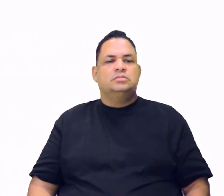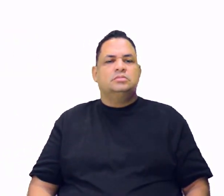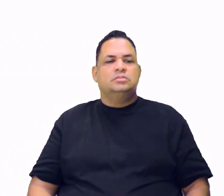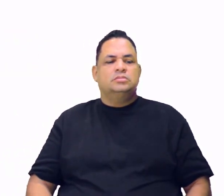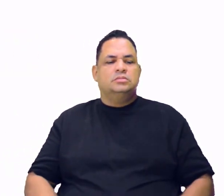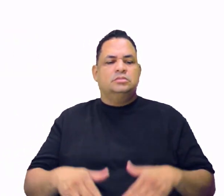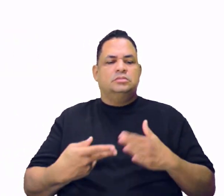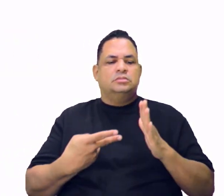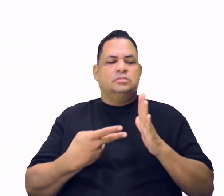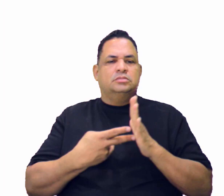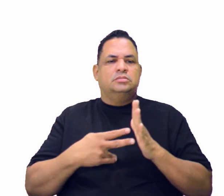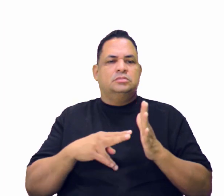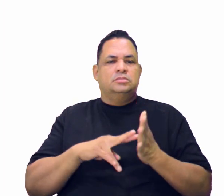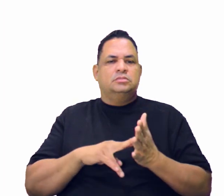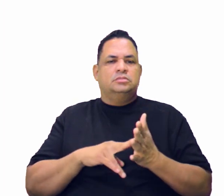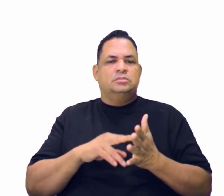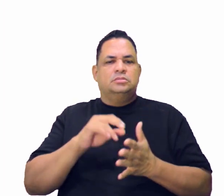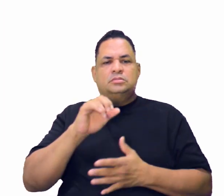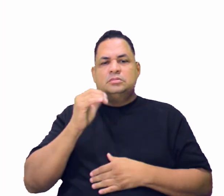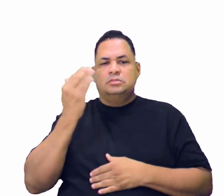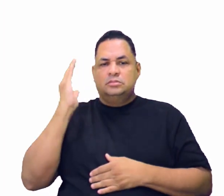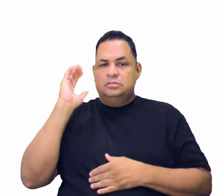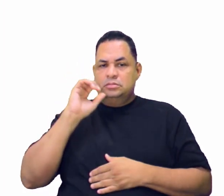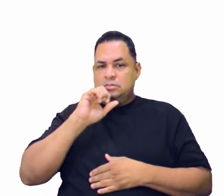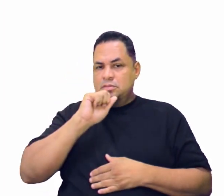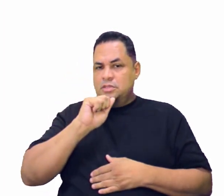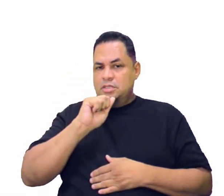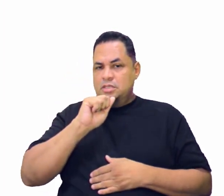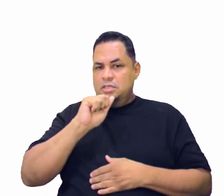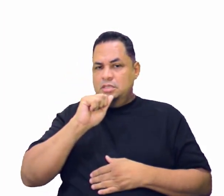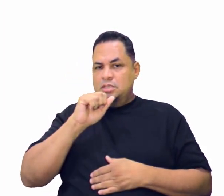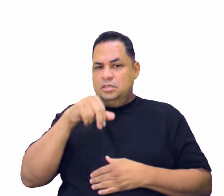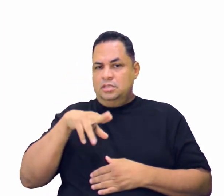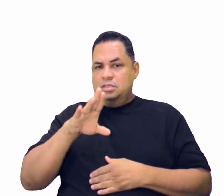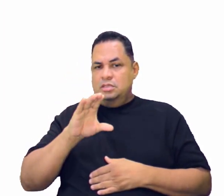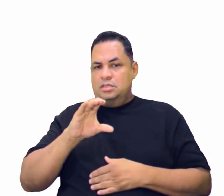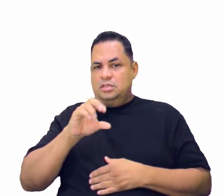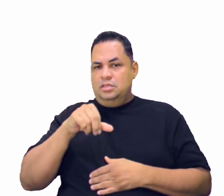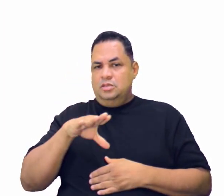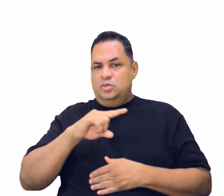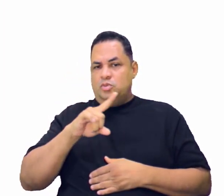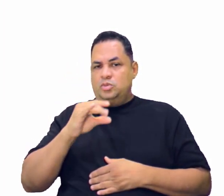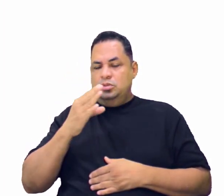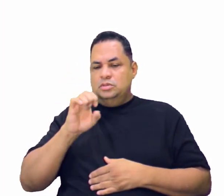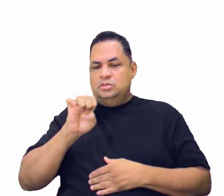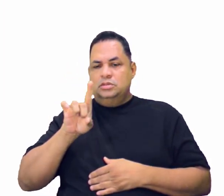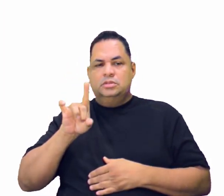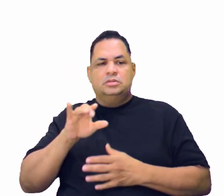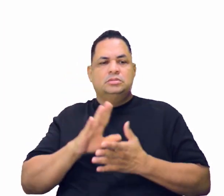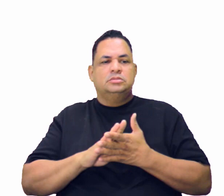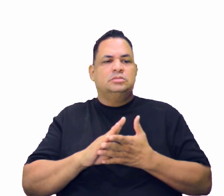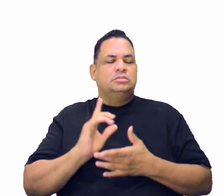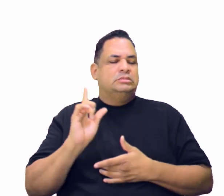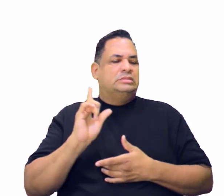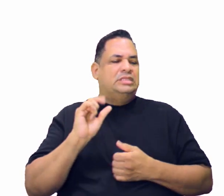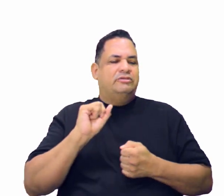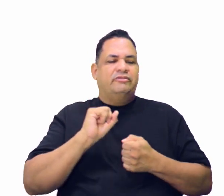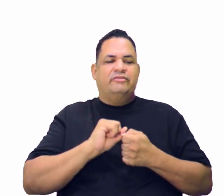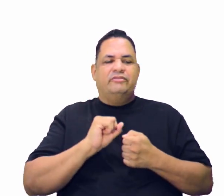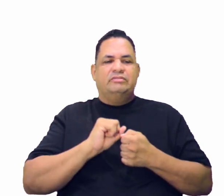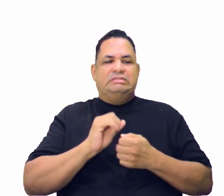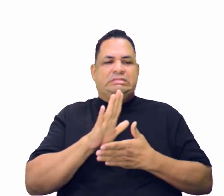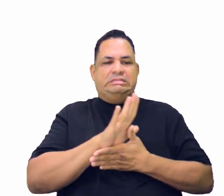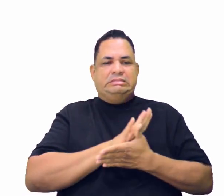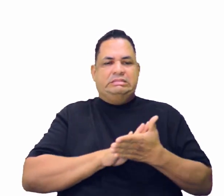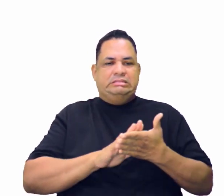Quando significa a não ser. Vamos lá, então, ó. Não fazia coisa alguma,